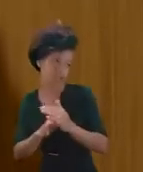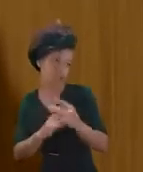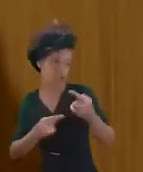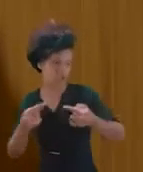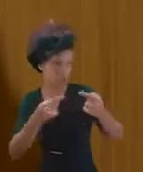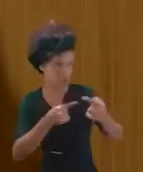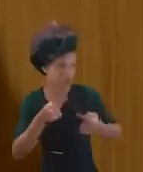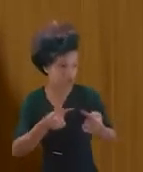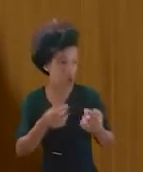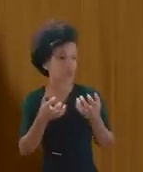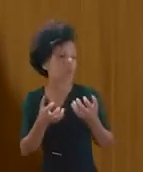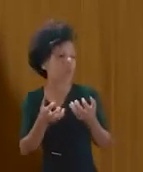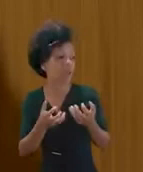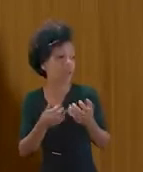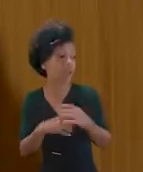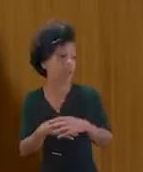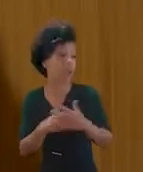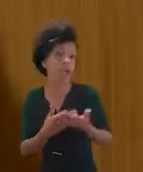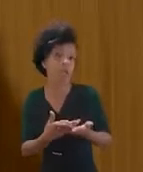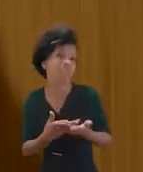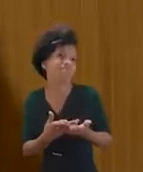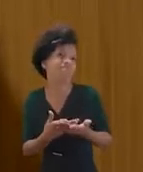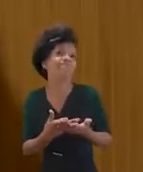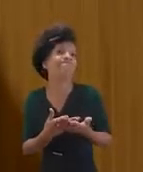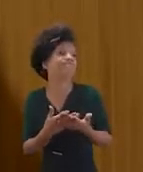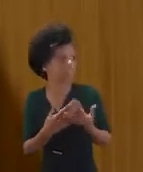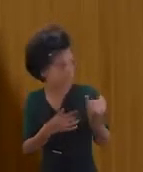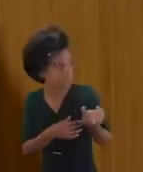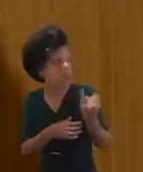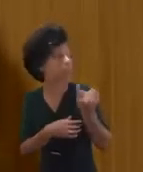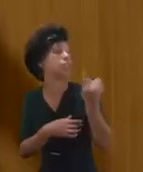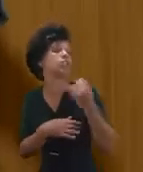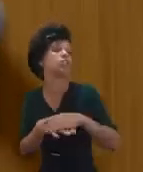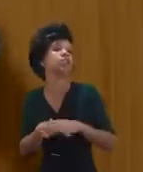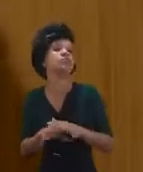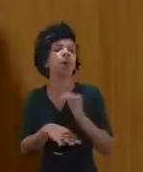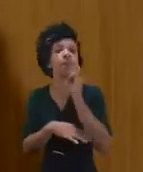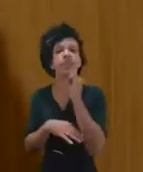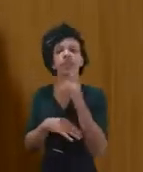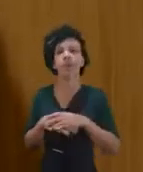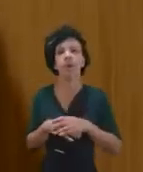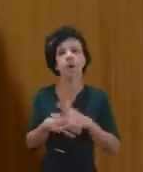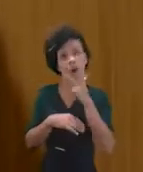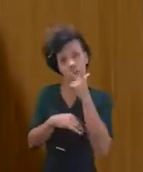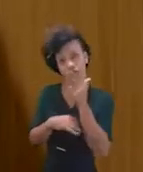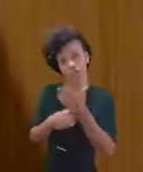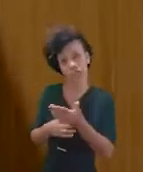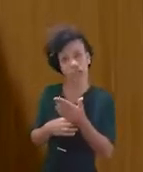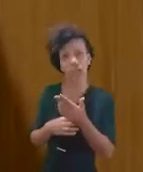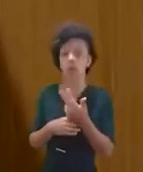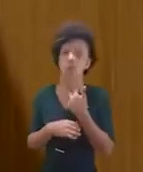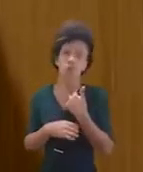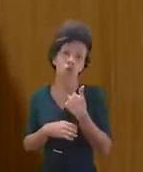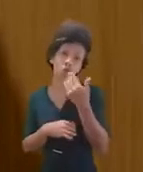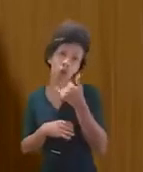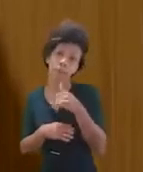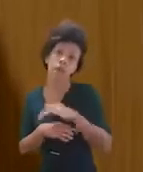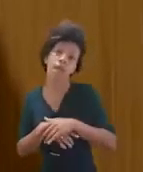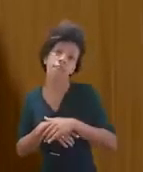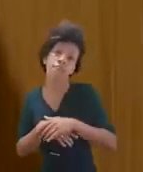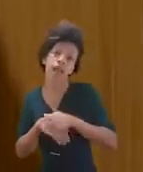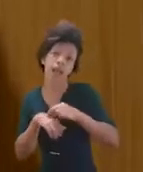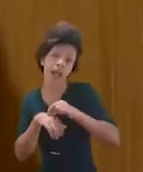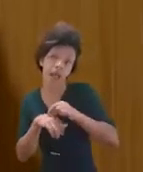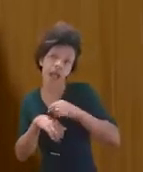a gente disco e a gente quer é muito válido Então se de repente alguém começa a falar olha eu acho que não tem que comer carne de